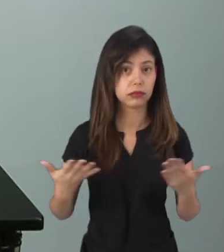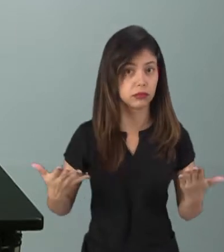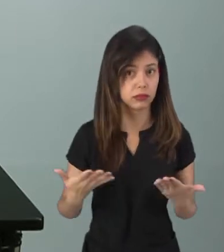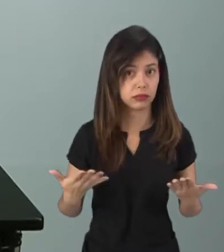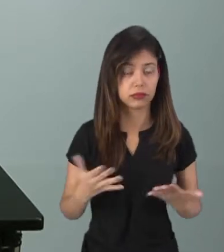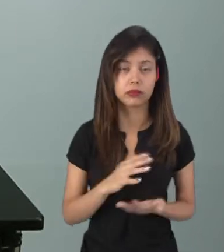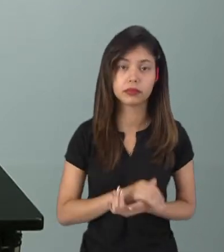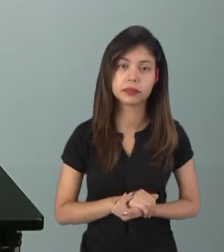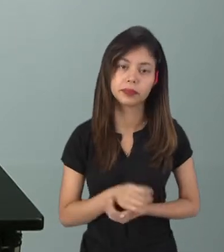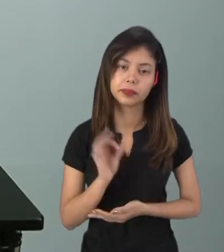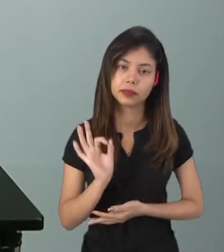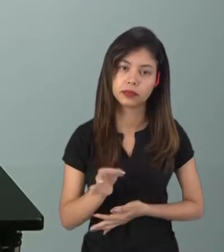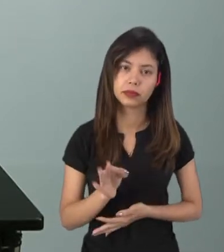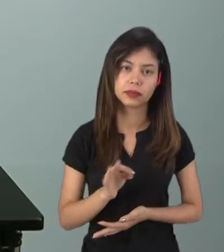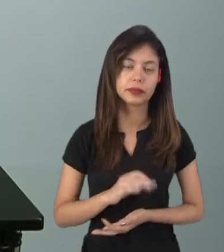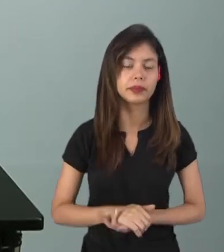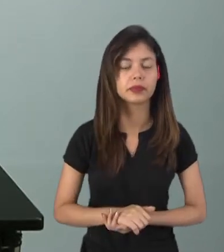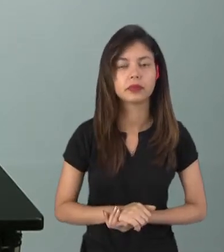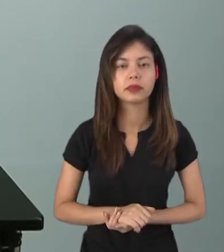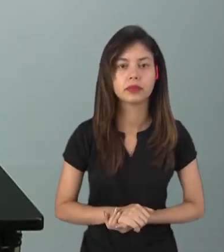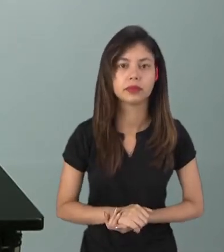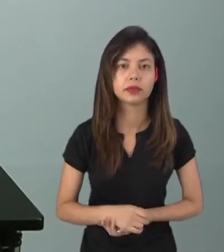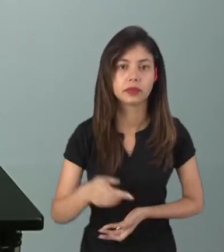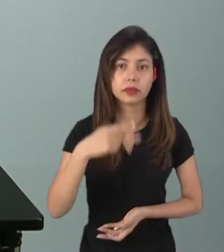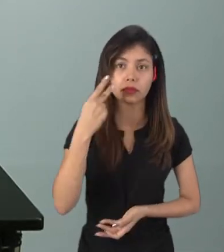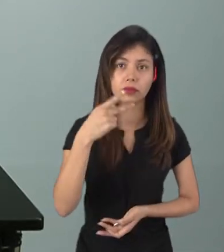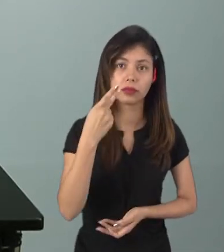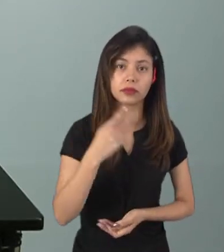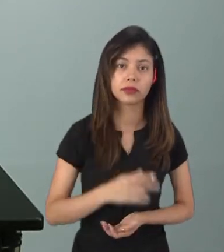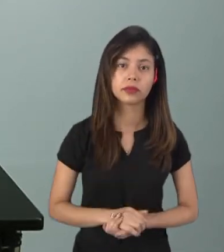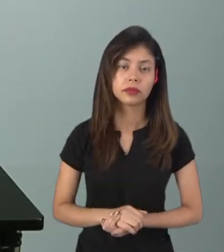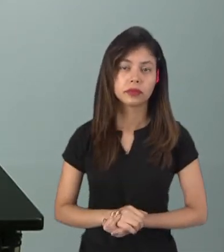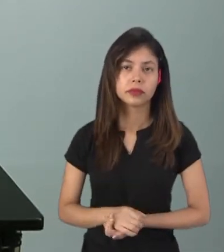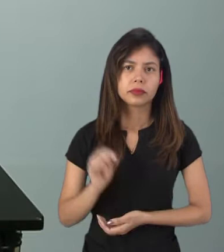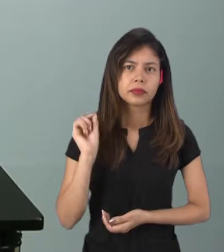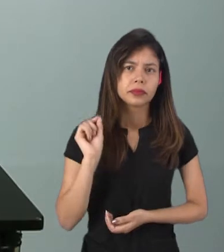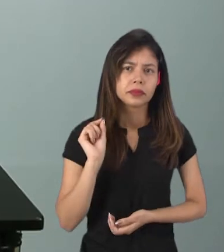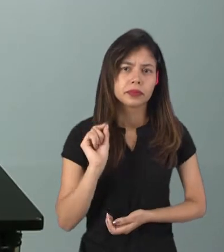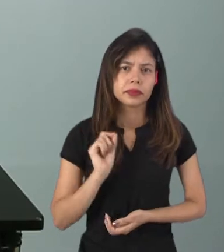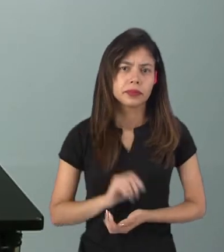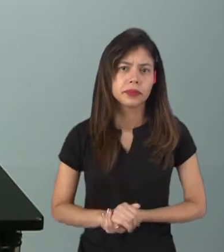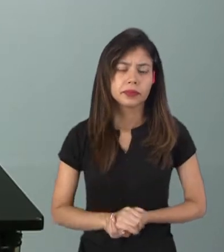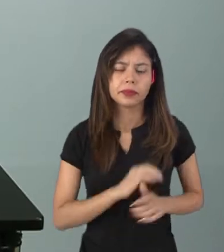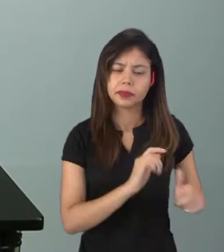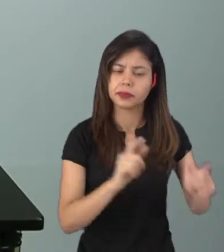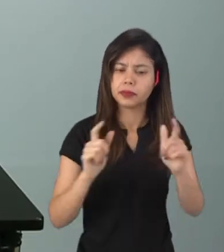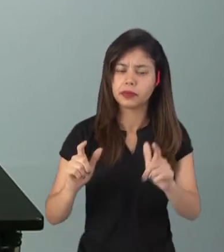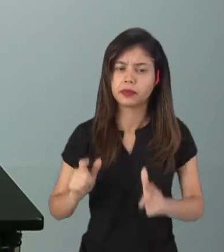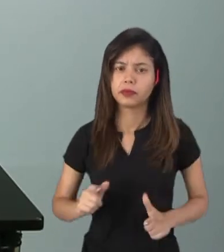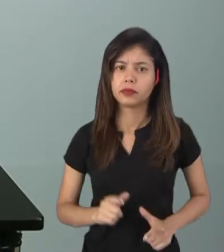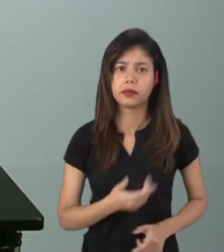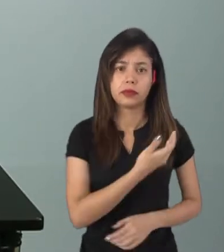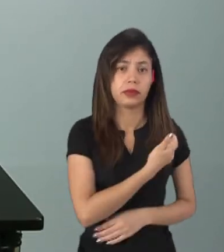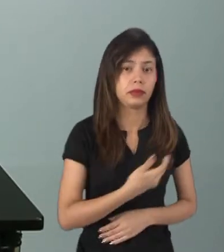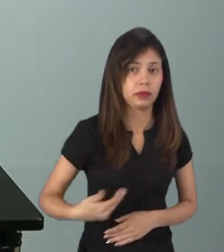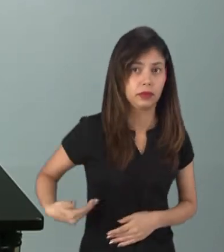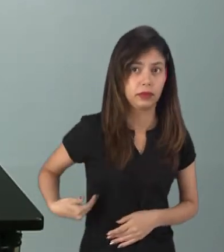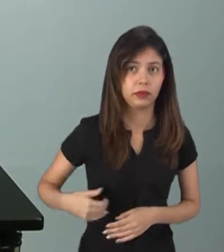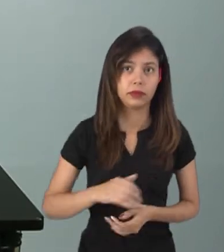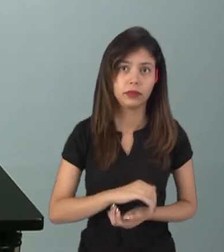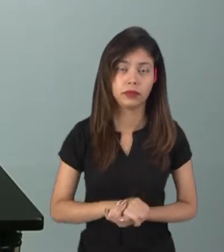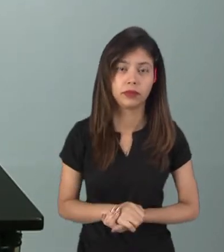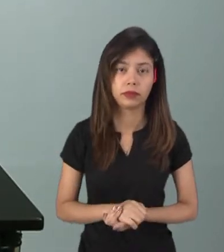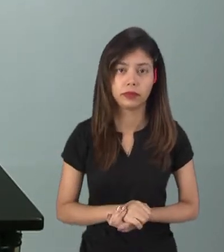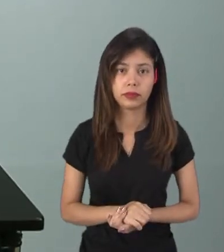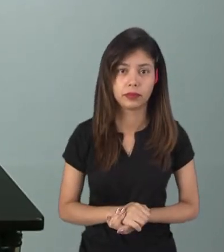hoje? Certinho? Então, nós vamos falar do quê? Dos espaços que são públicos. Vou